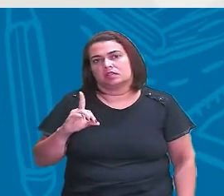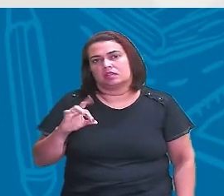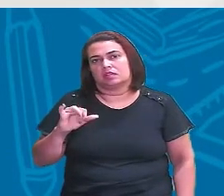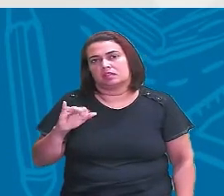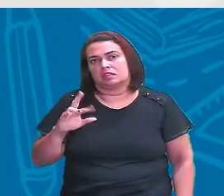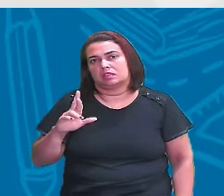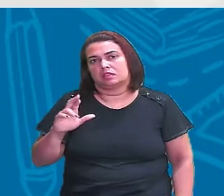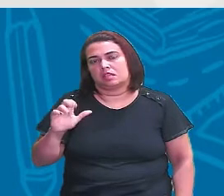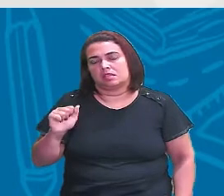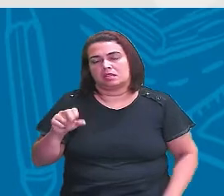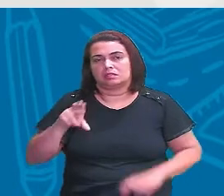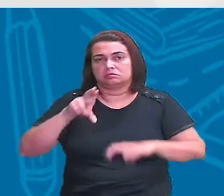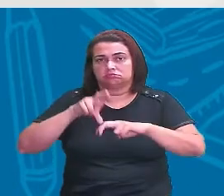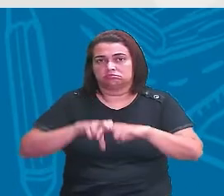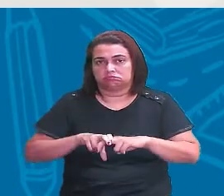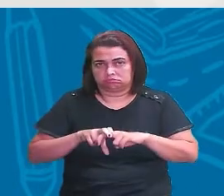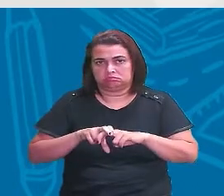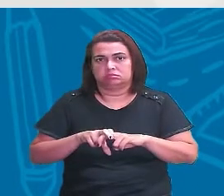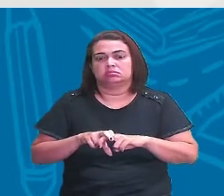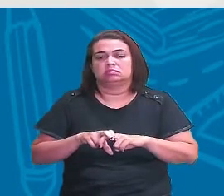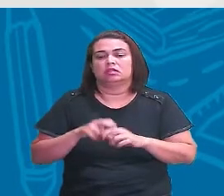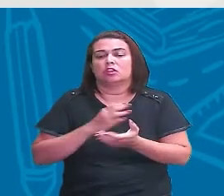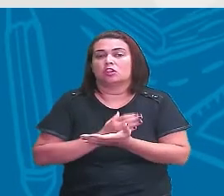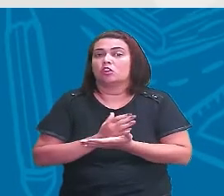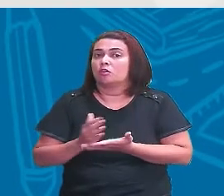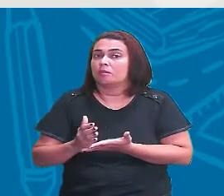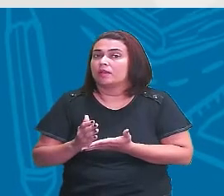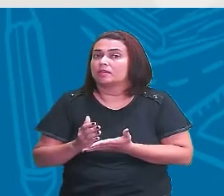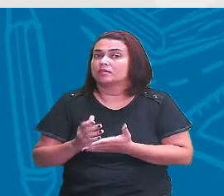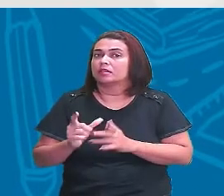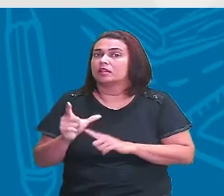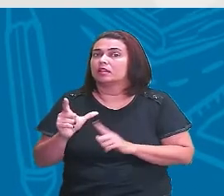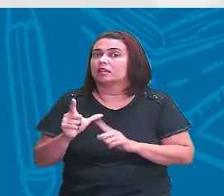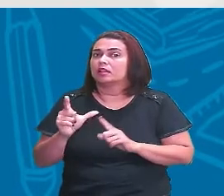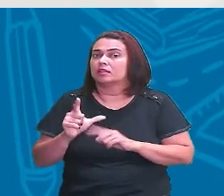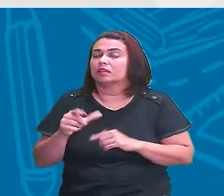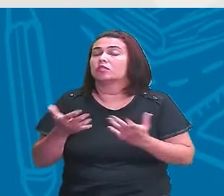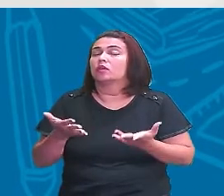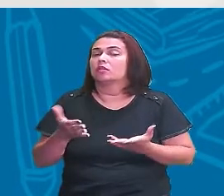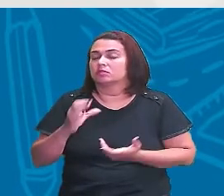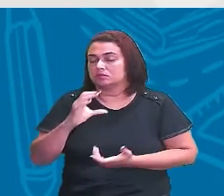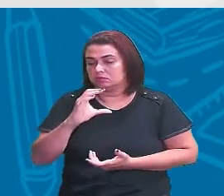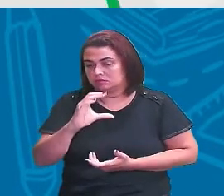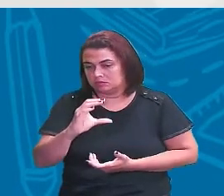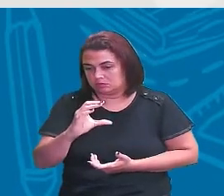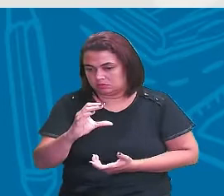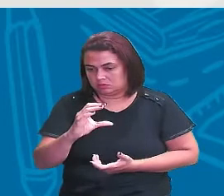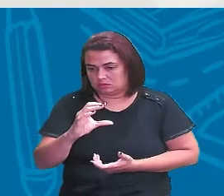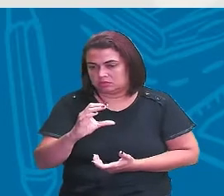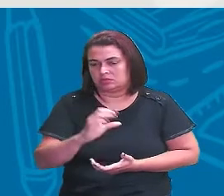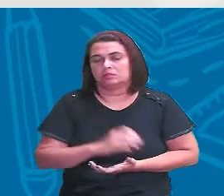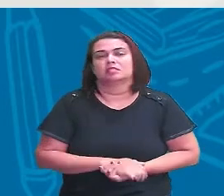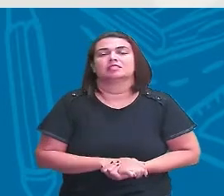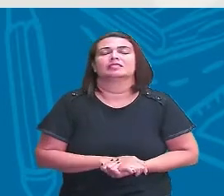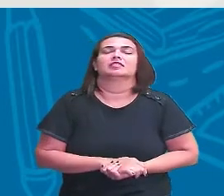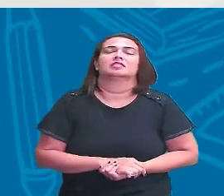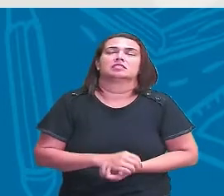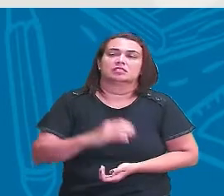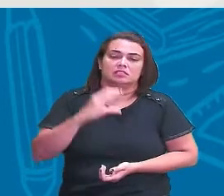Cadeira. E a primeira letra, a letra inicial é a letrinha... Que letrinha é essa da letra